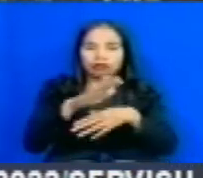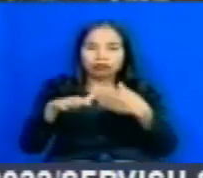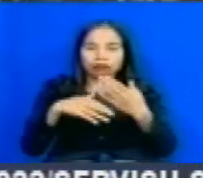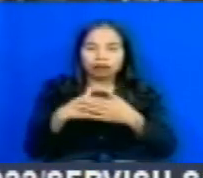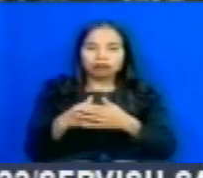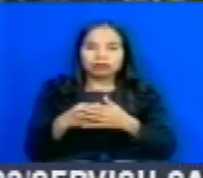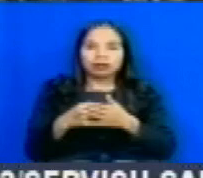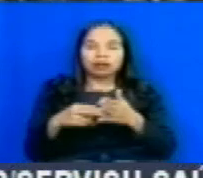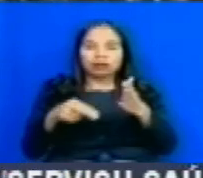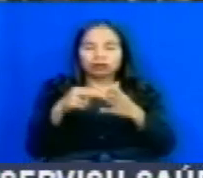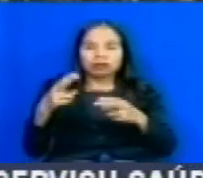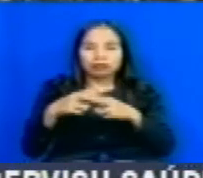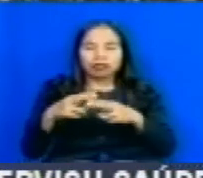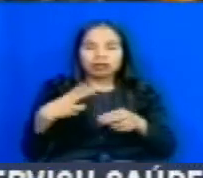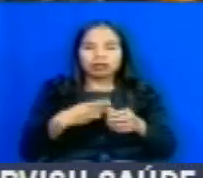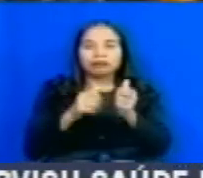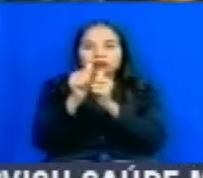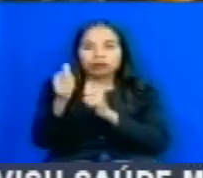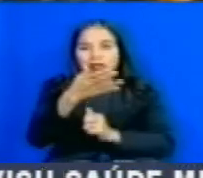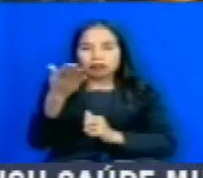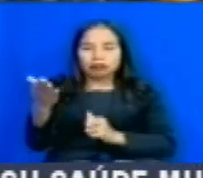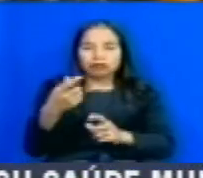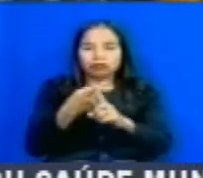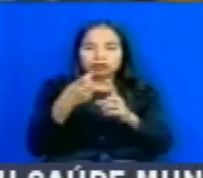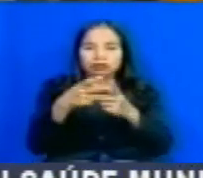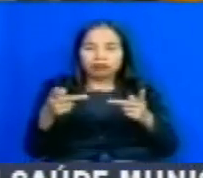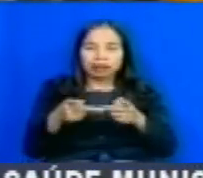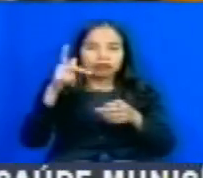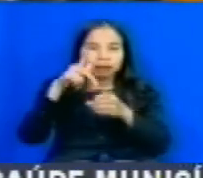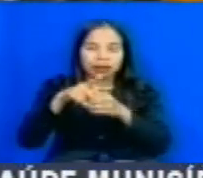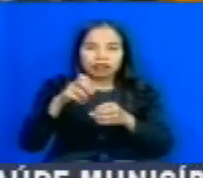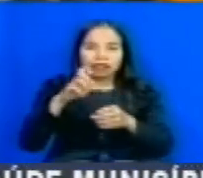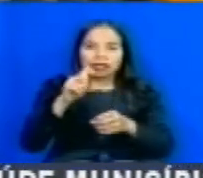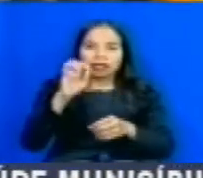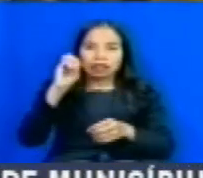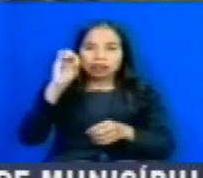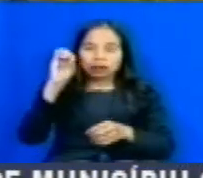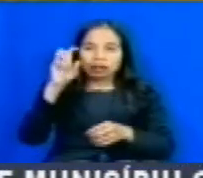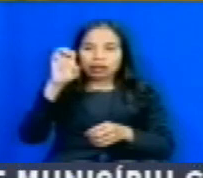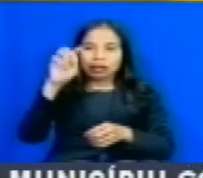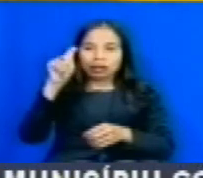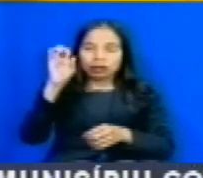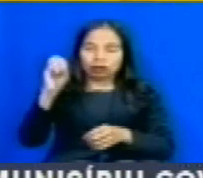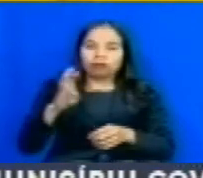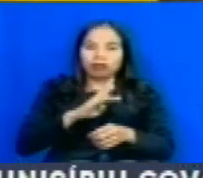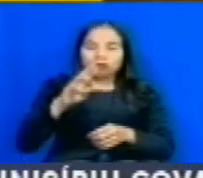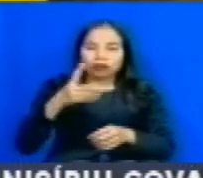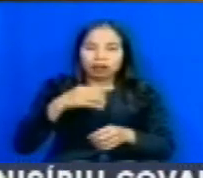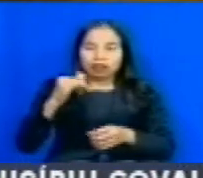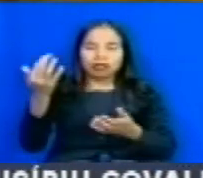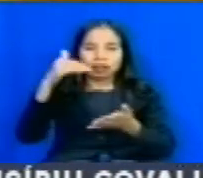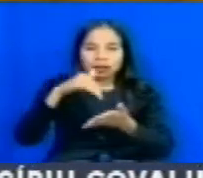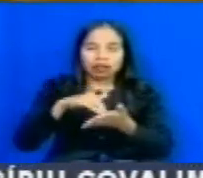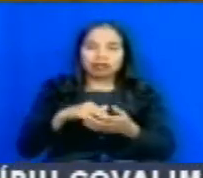nema informação bada kami ato baita boa tira, husi estação combustível eto mais bebora dili. De que filhica, husi